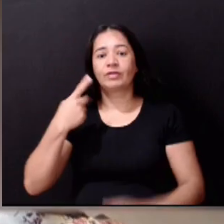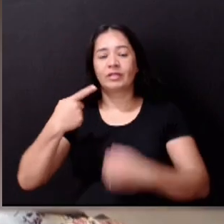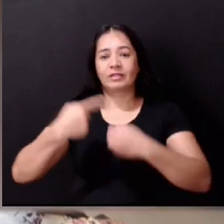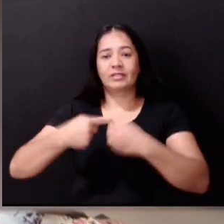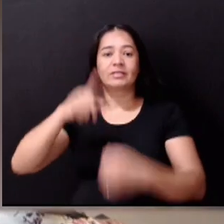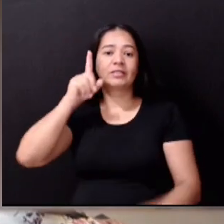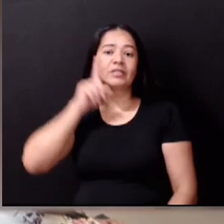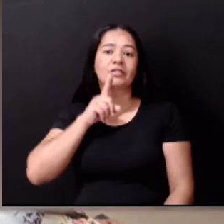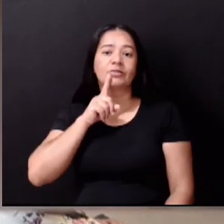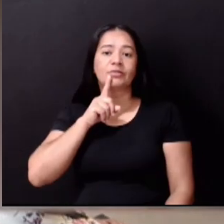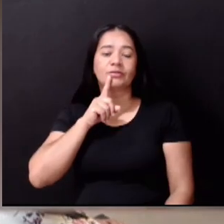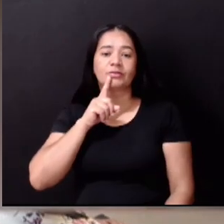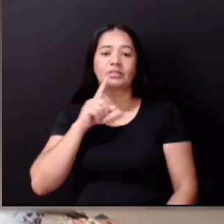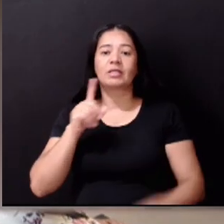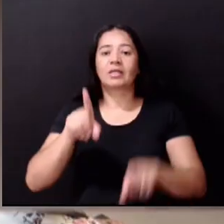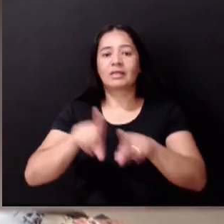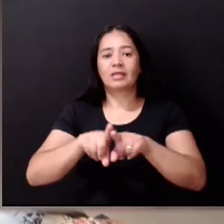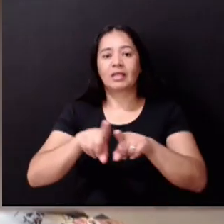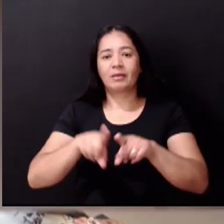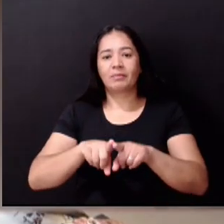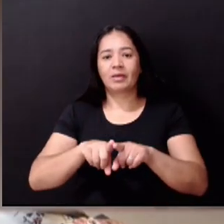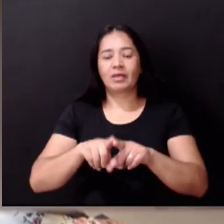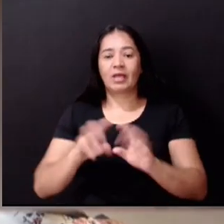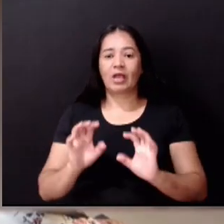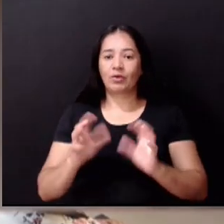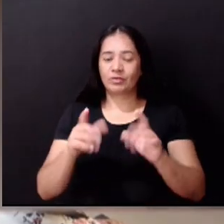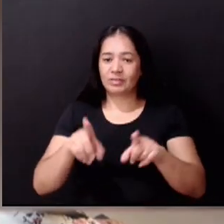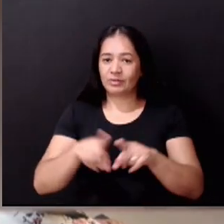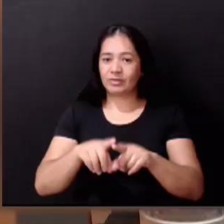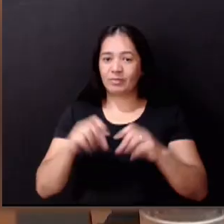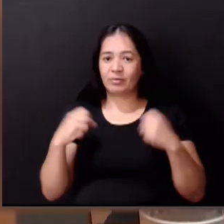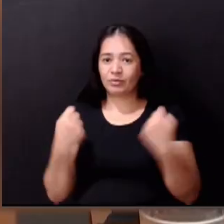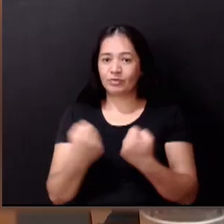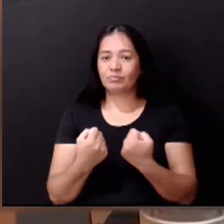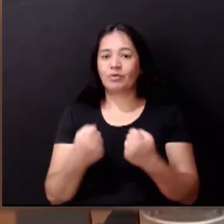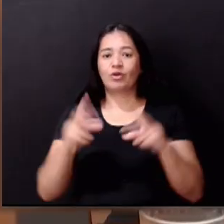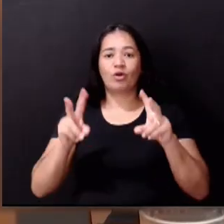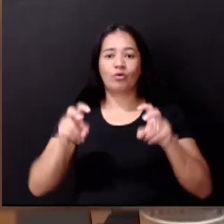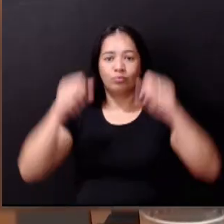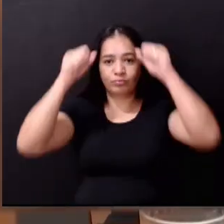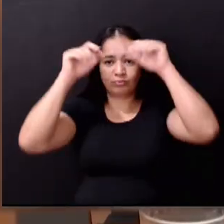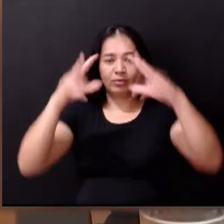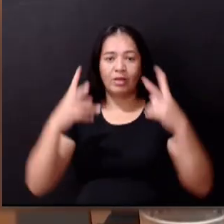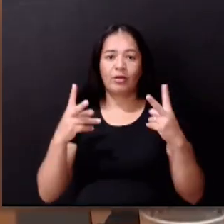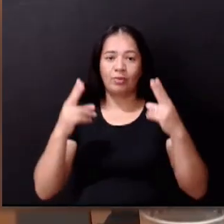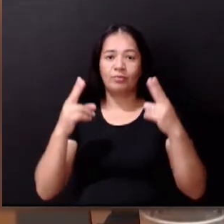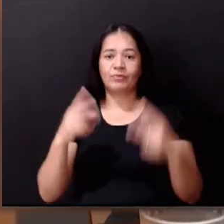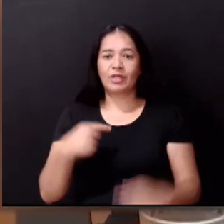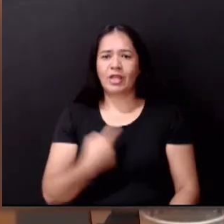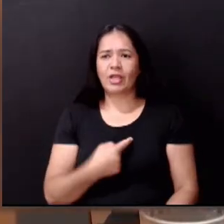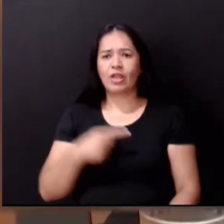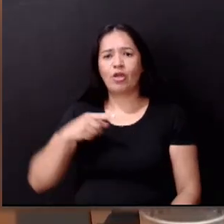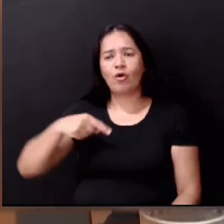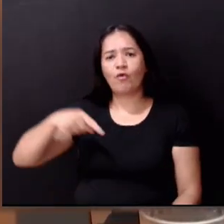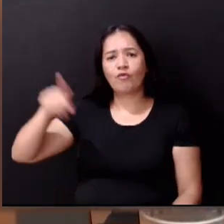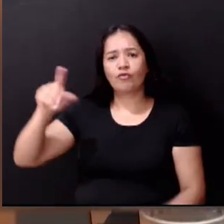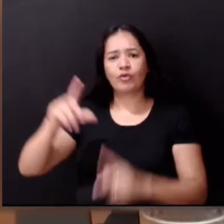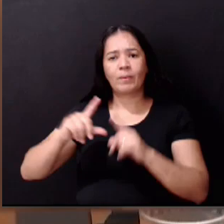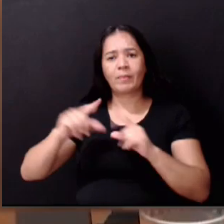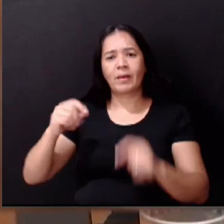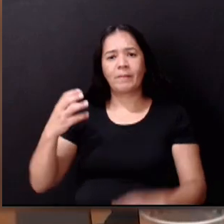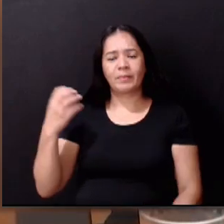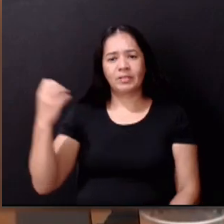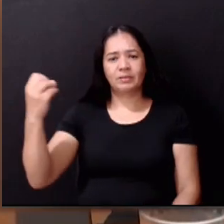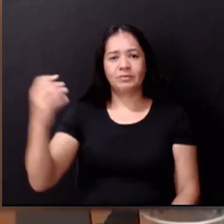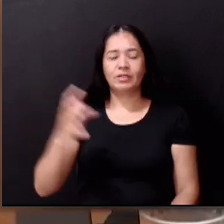onde também foi realizado um simpósio sobre a mesma temática. Quando eu fui para Brasília, eu conheci a doutora,